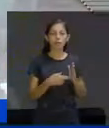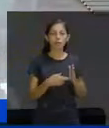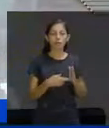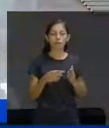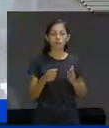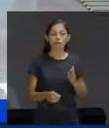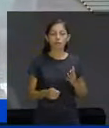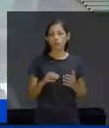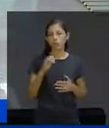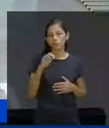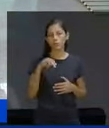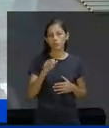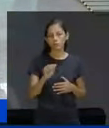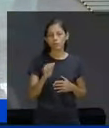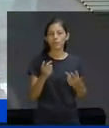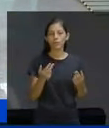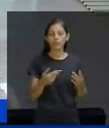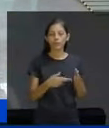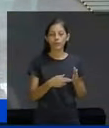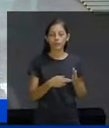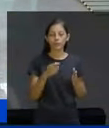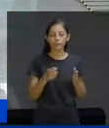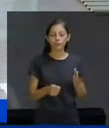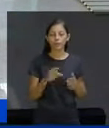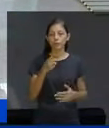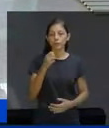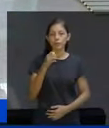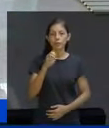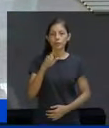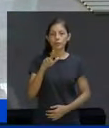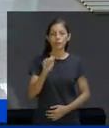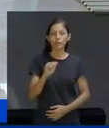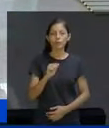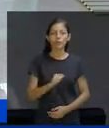Tina Souza? Com o relator, presidente. Juíza Paola Santos? Também